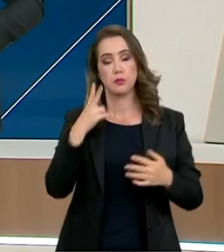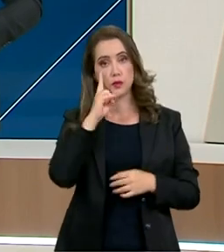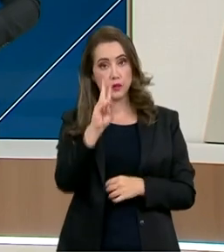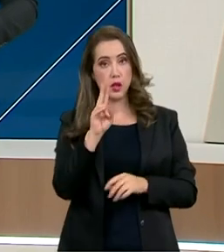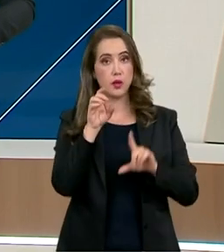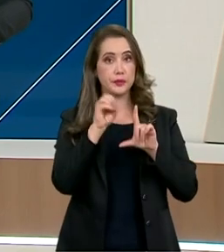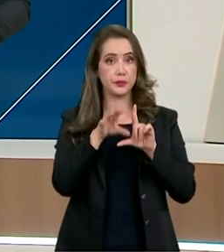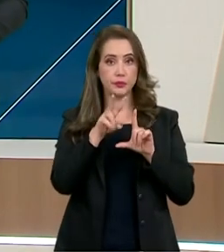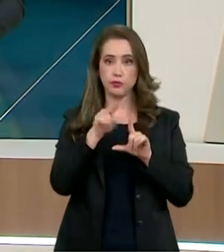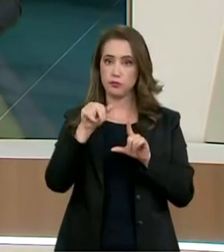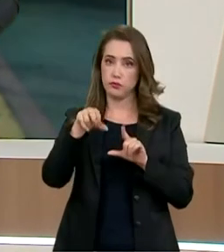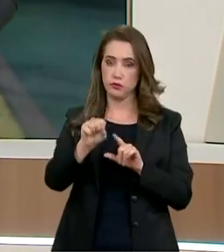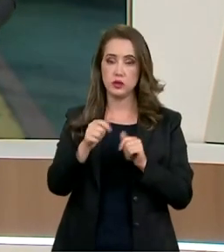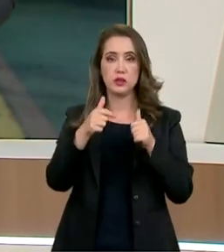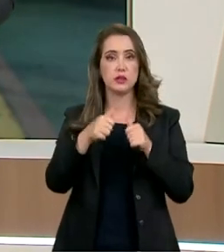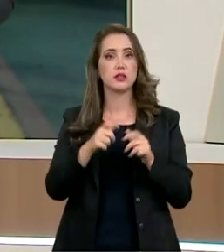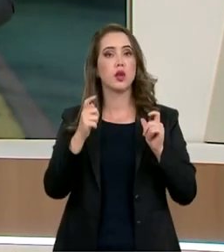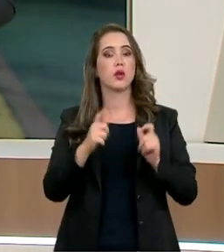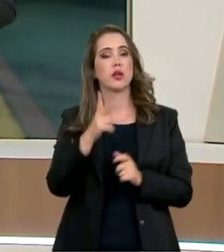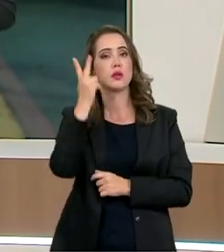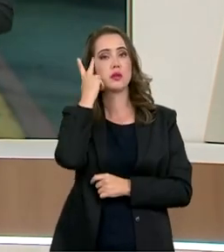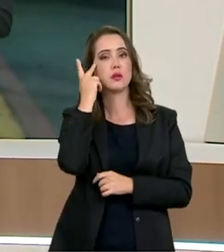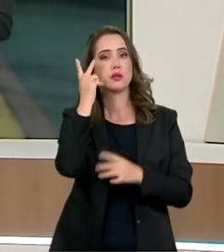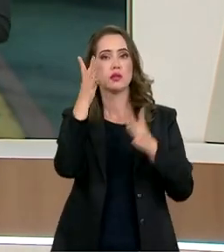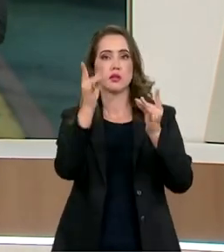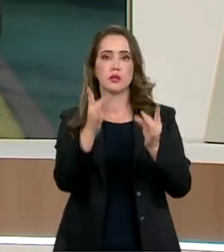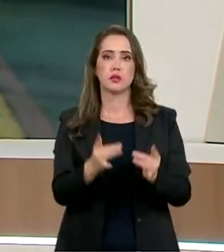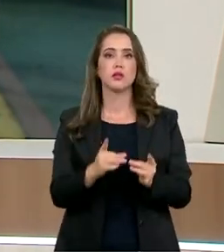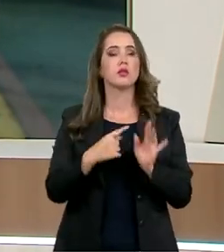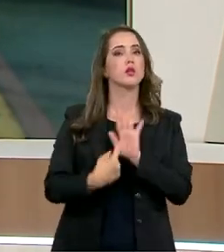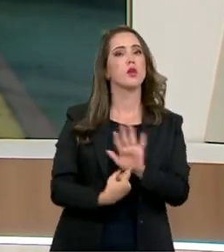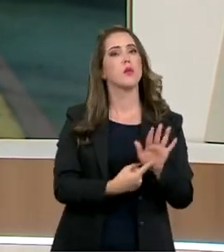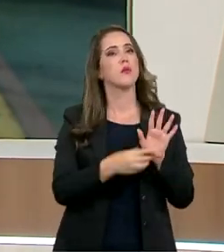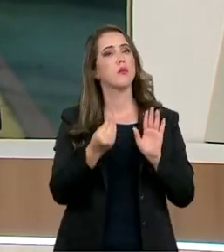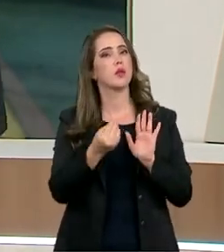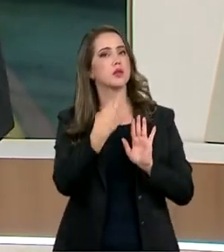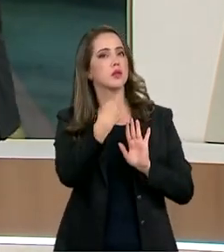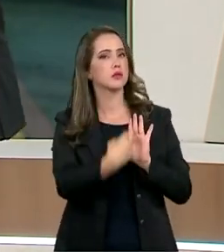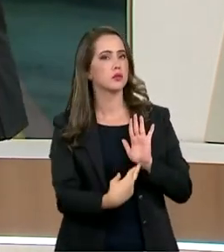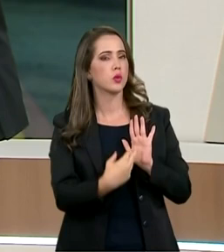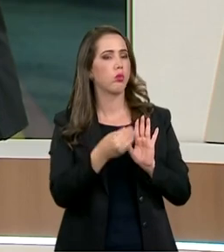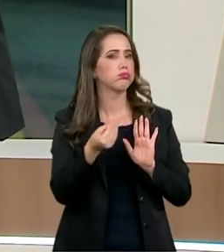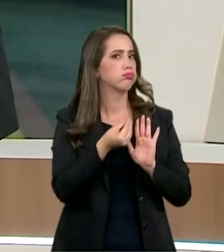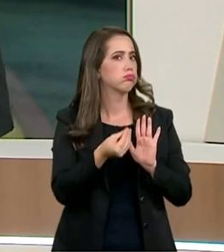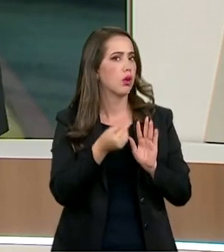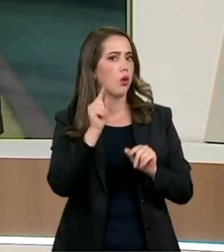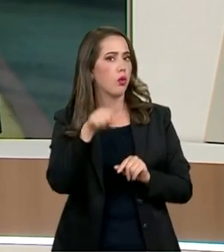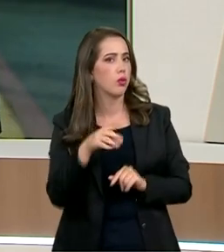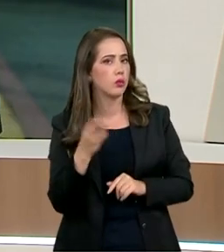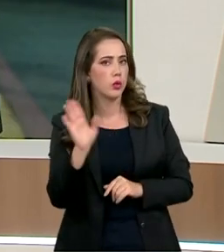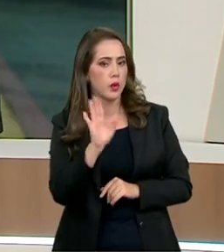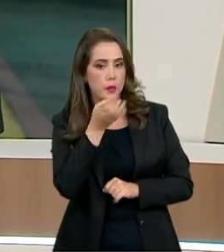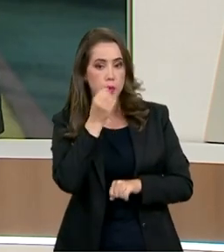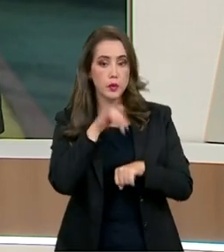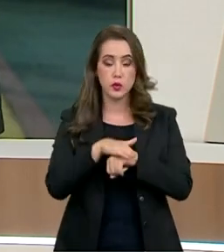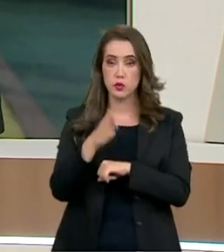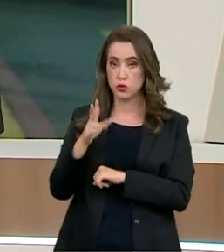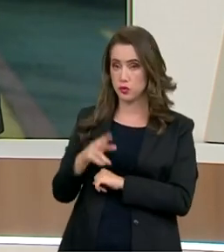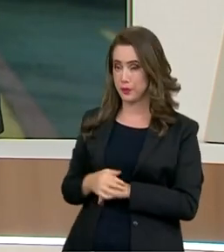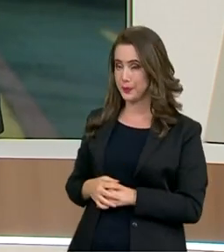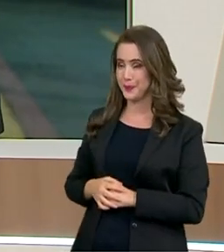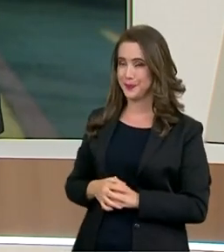com a Vanessa Casaleno, que está em São Paulo, e vai detalhar para a gente as conclusões, então, desse painel, né, Vanessa? Boa noite.